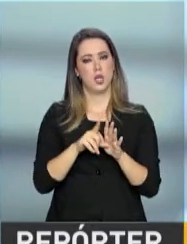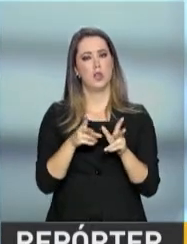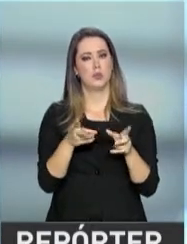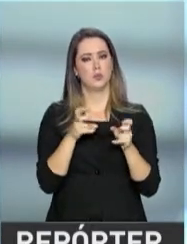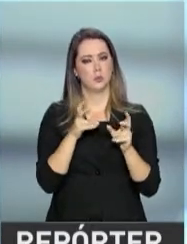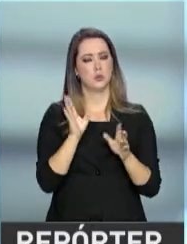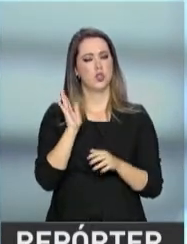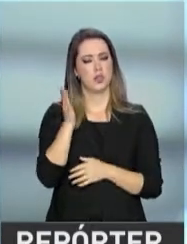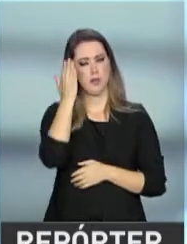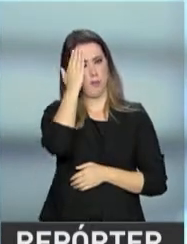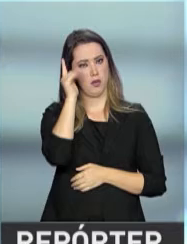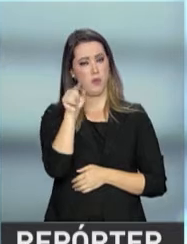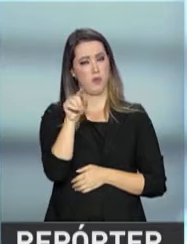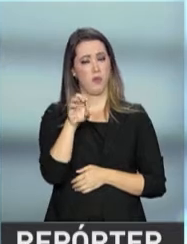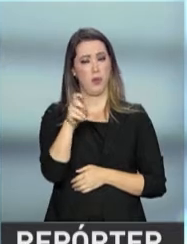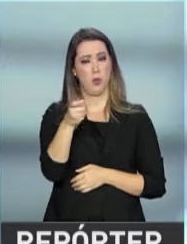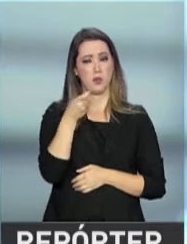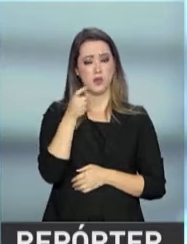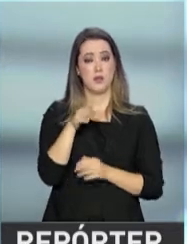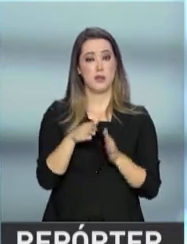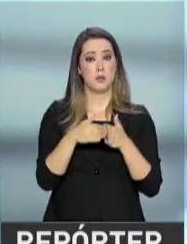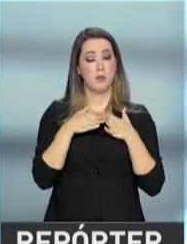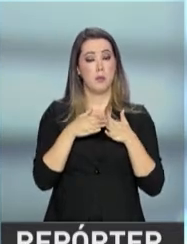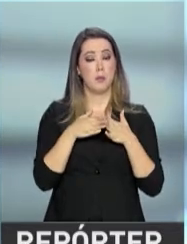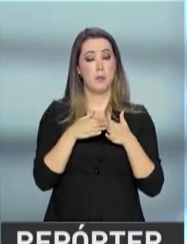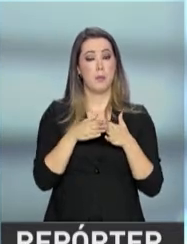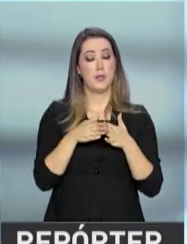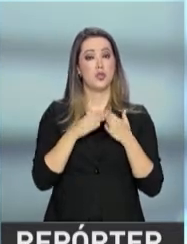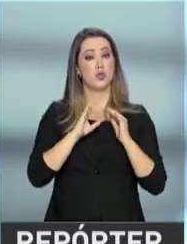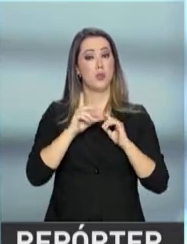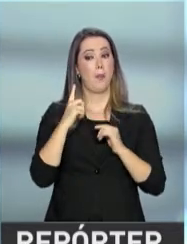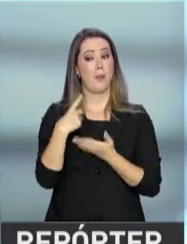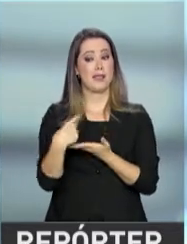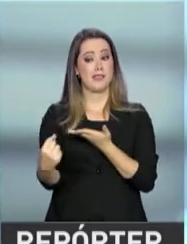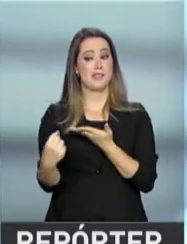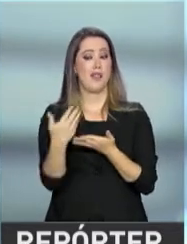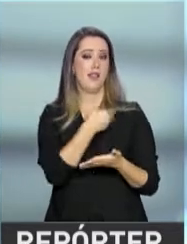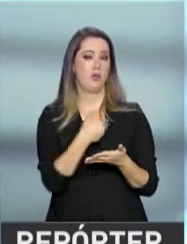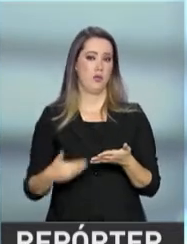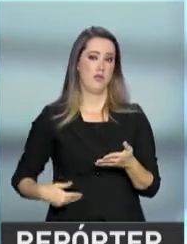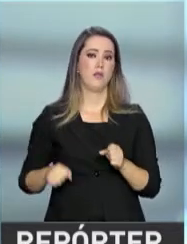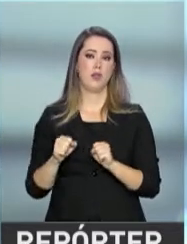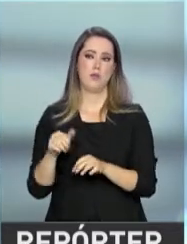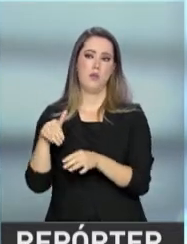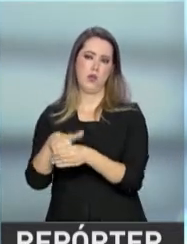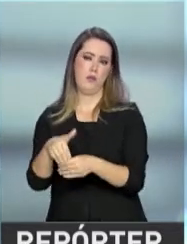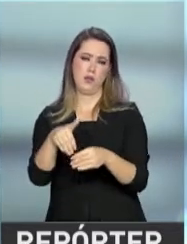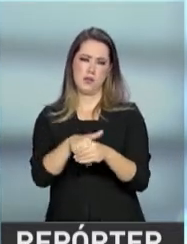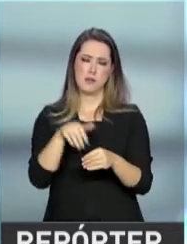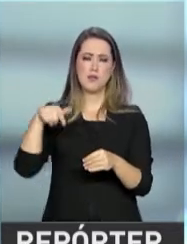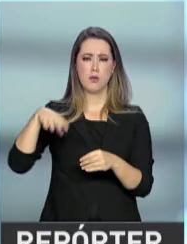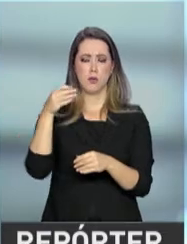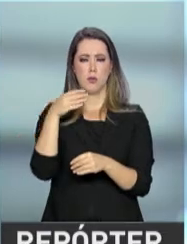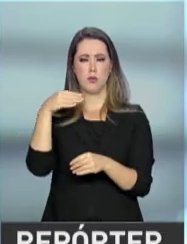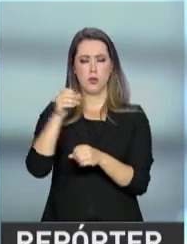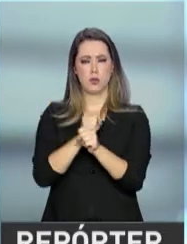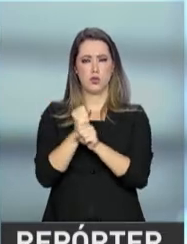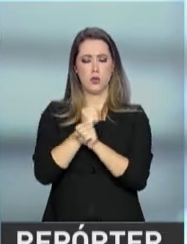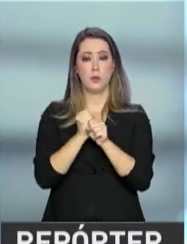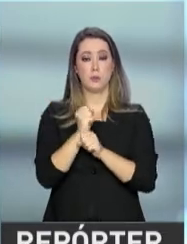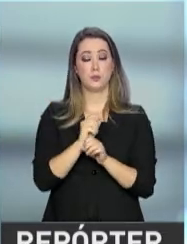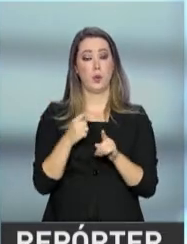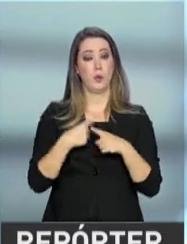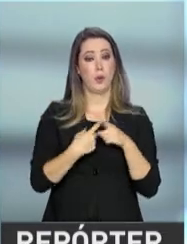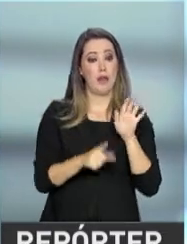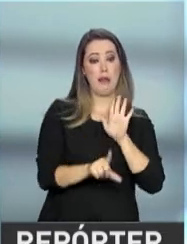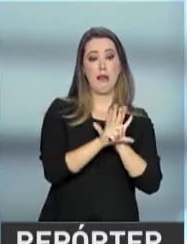seis ministros dessas pastas pediram para deixar o governo para poderem participar concorrer nas eleições deste ano segundo a lei o